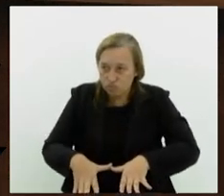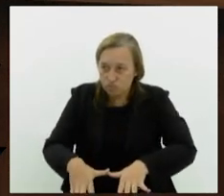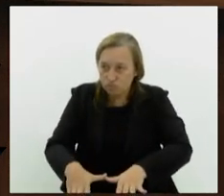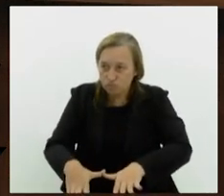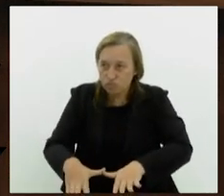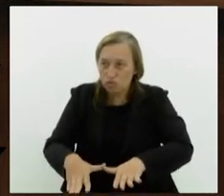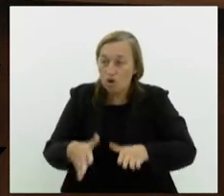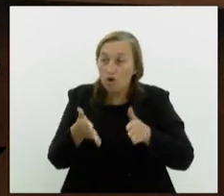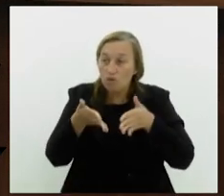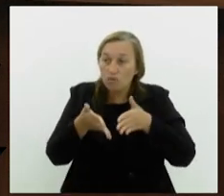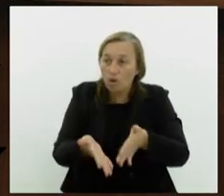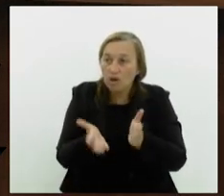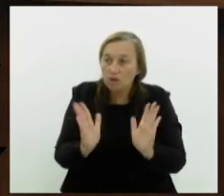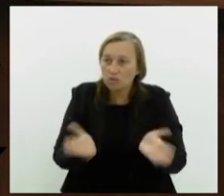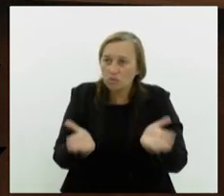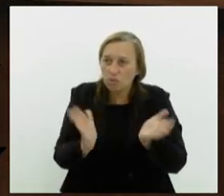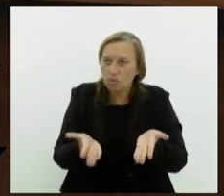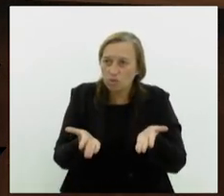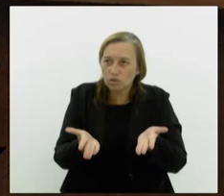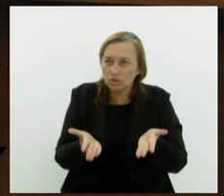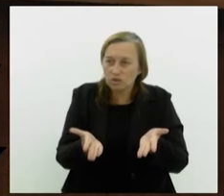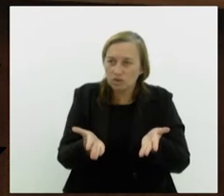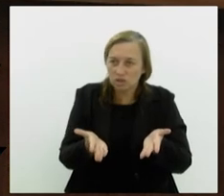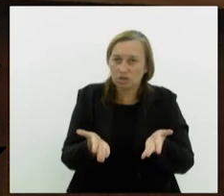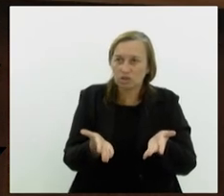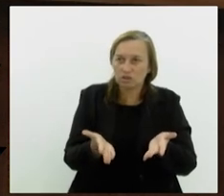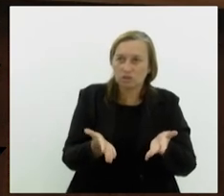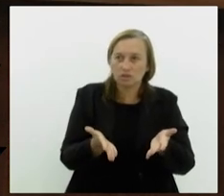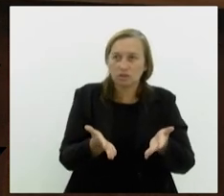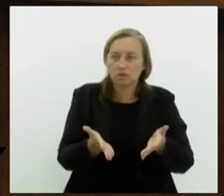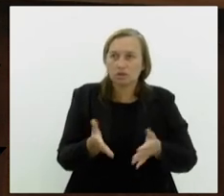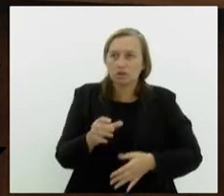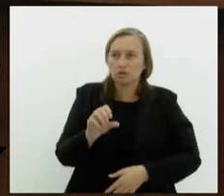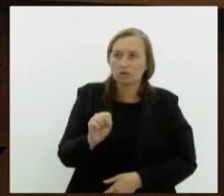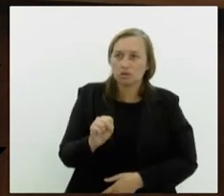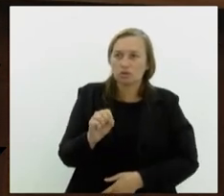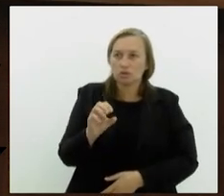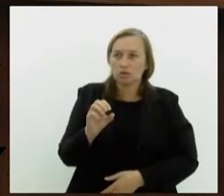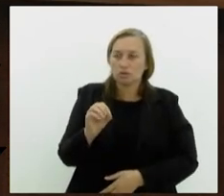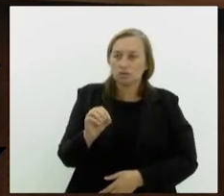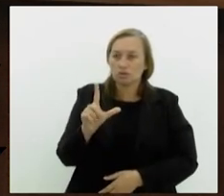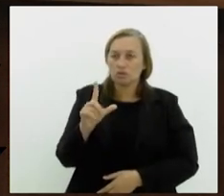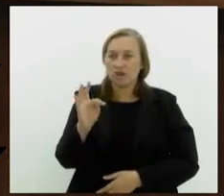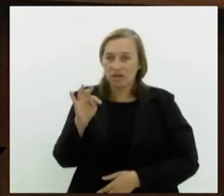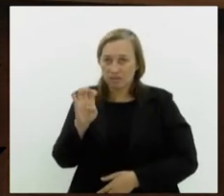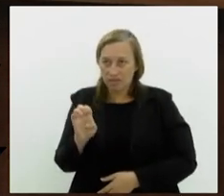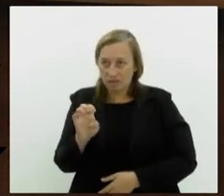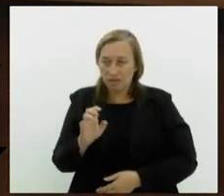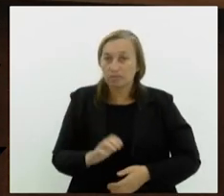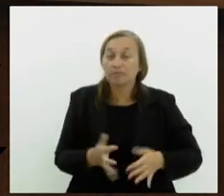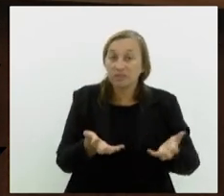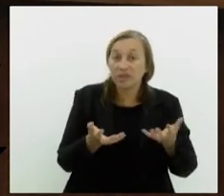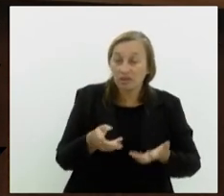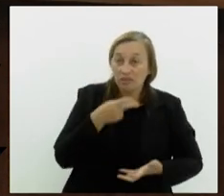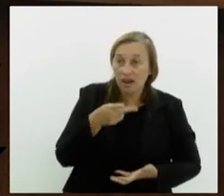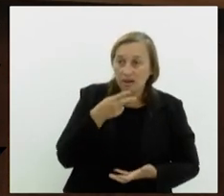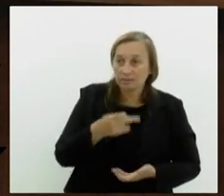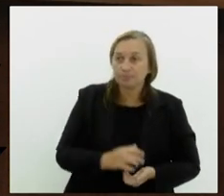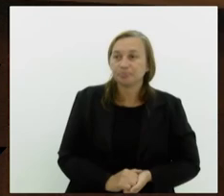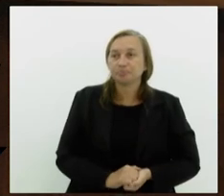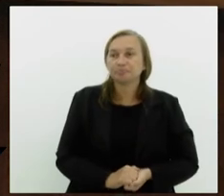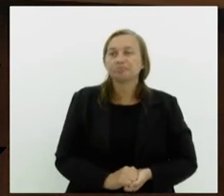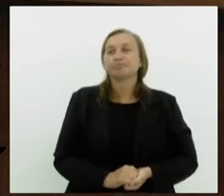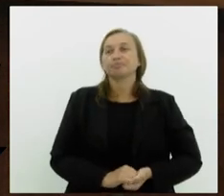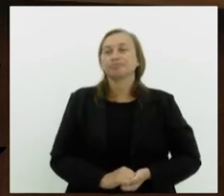se encontra hoje a maior concentração do solvente que ali estava. Quero dizer que a